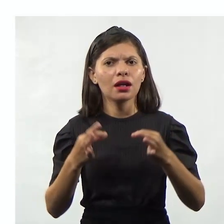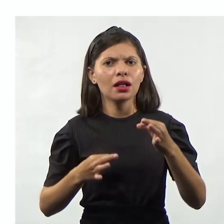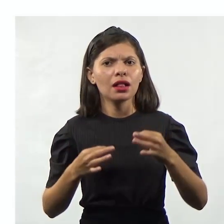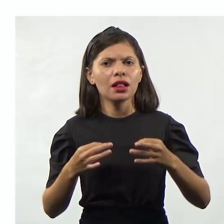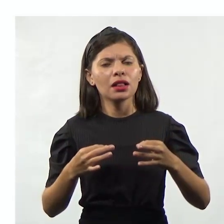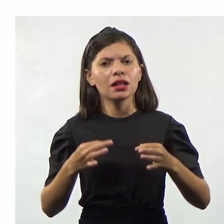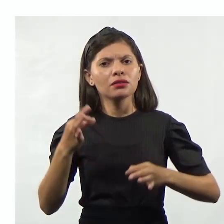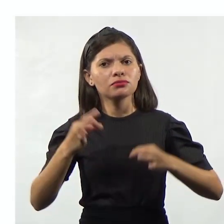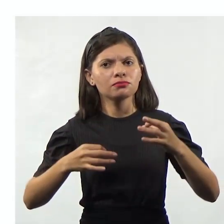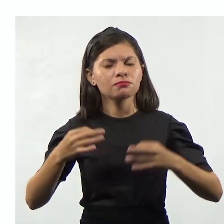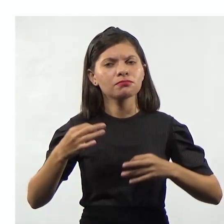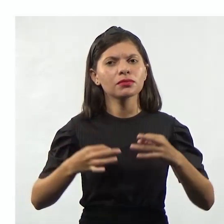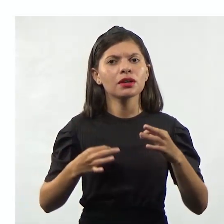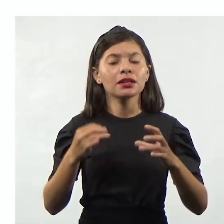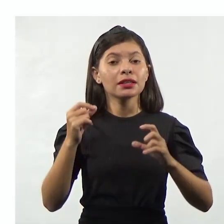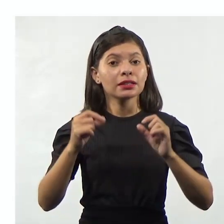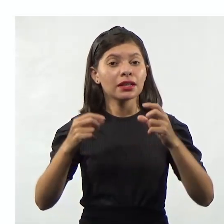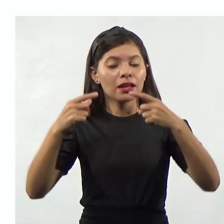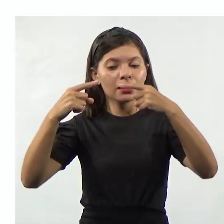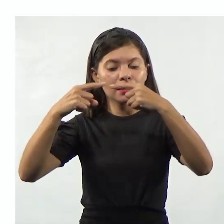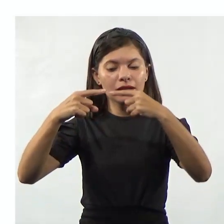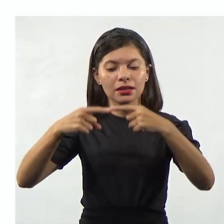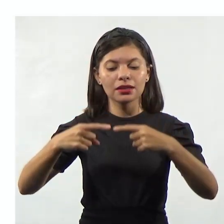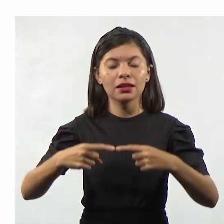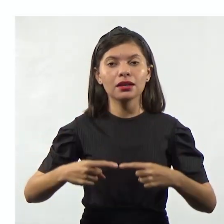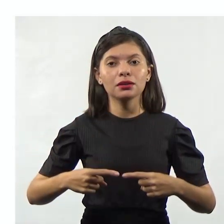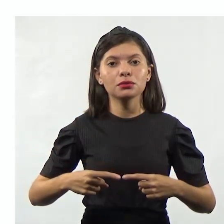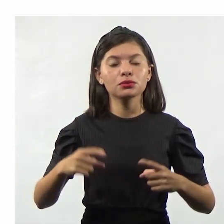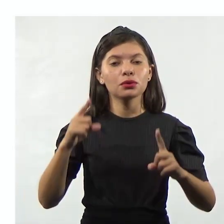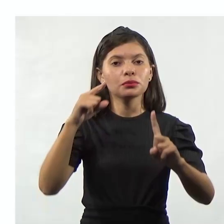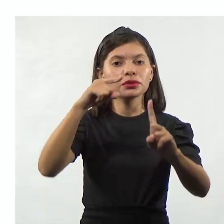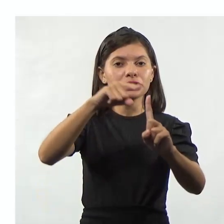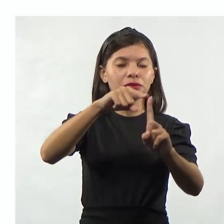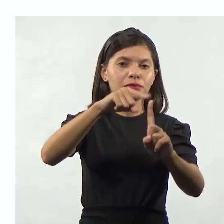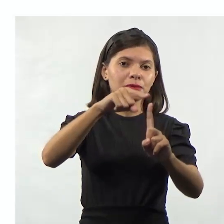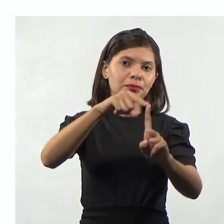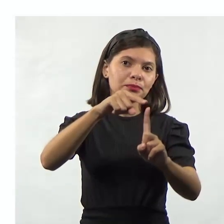lá essa disputa, a licitação, você tem que ter critérios